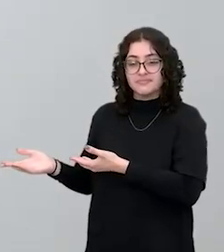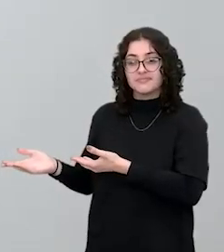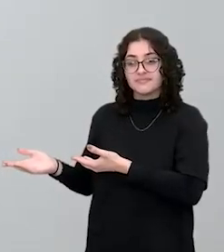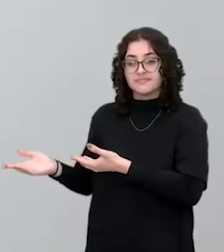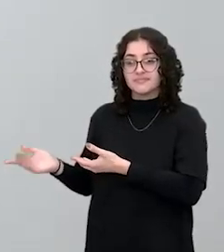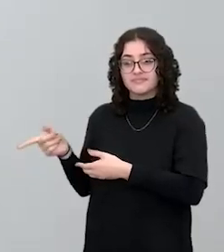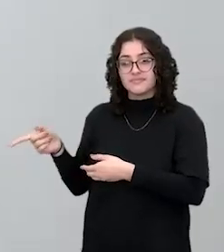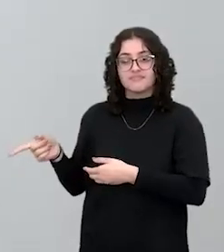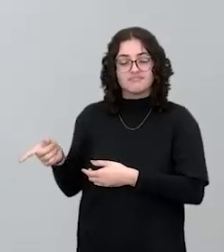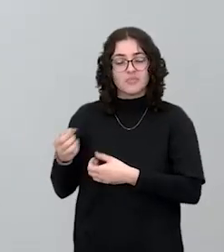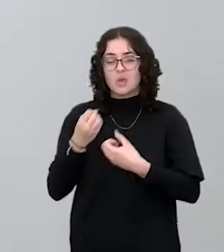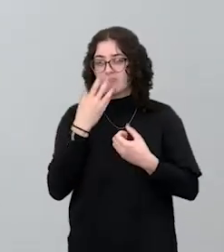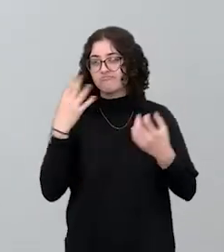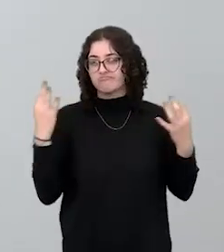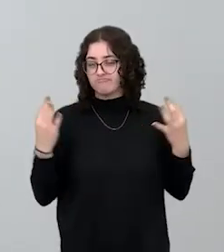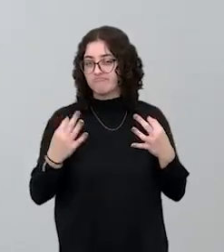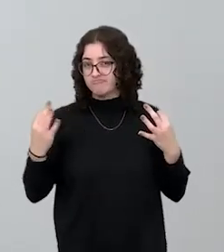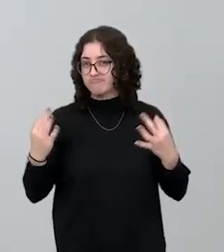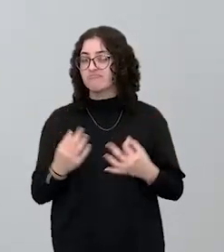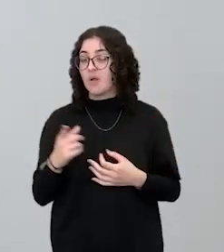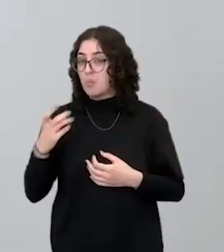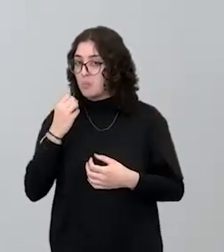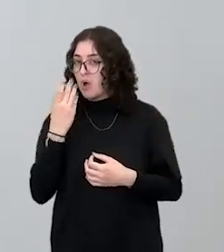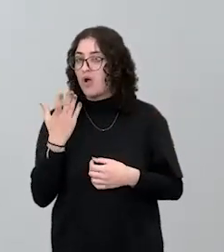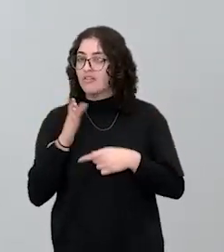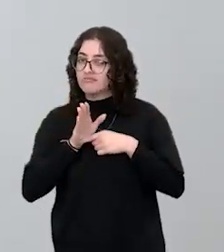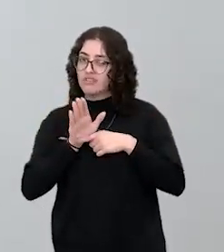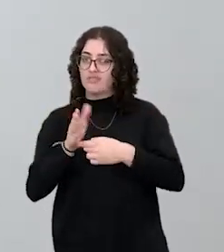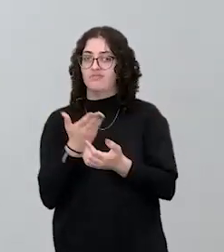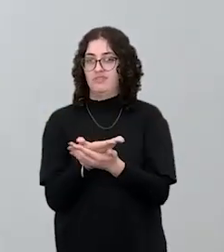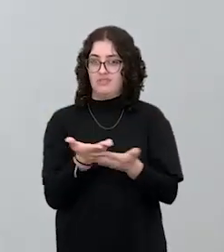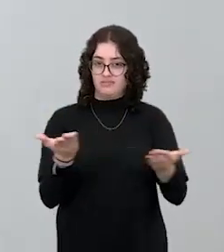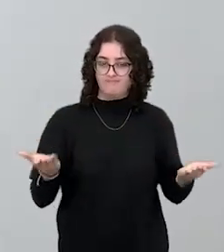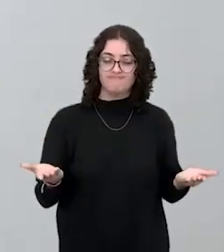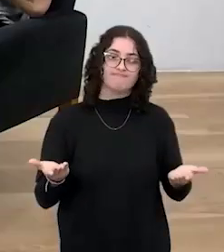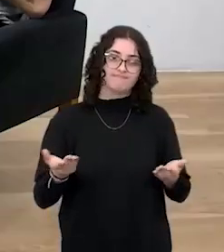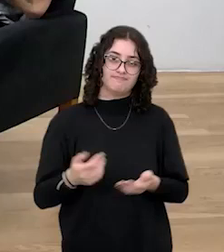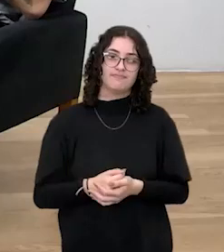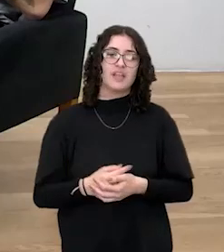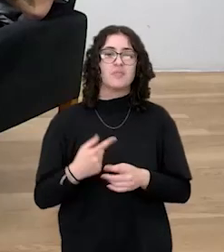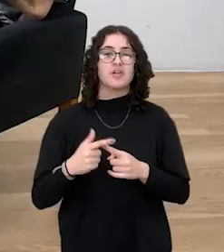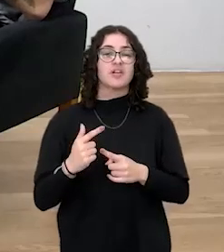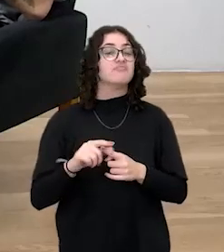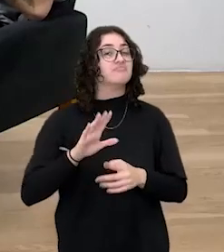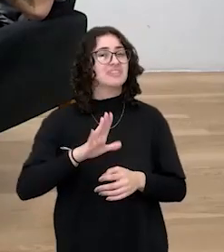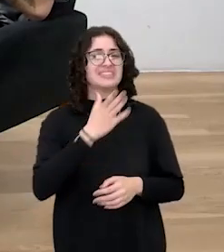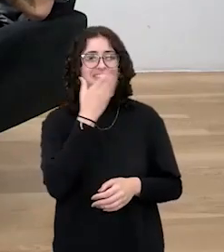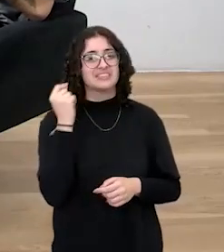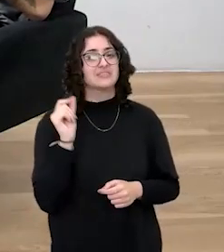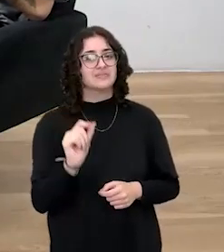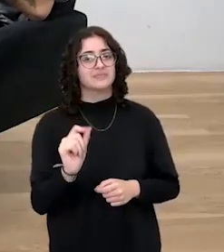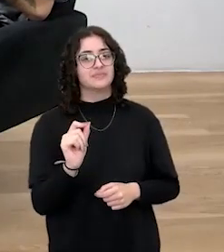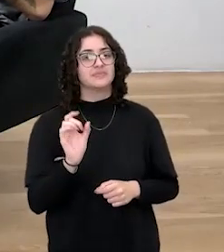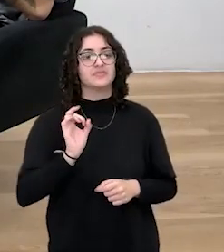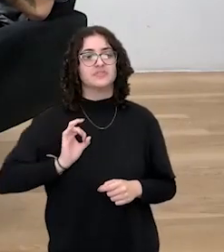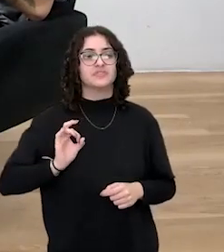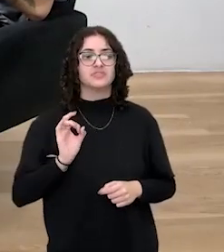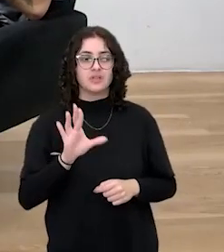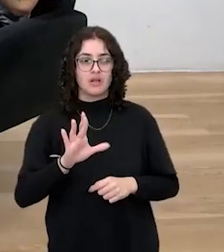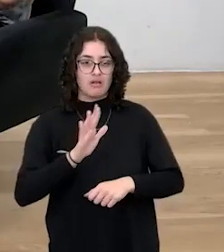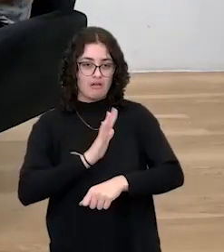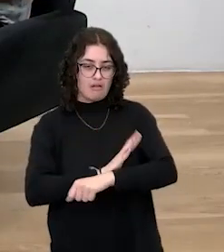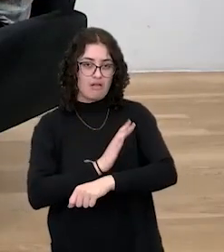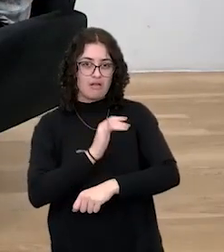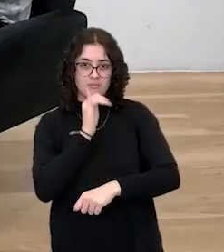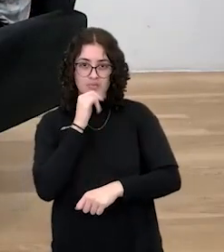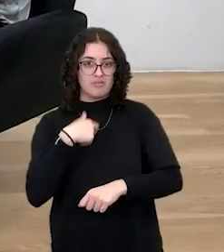enorme acervo que esperamos que lhe seja muito útil. Porque a gente nunca pode esquecer. Não basta não ser